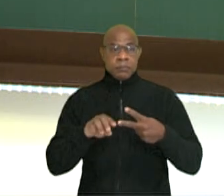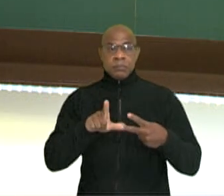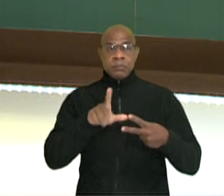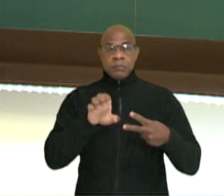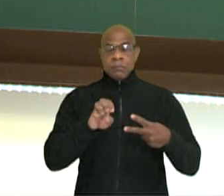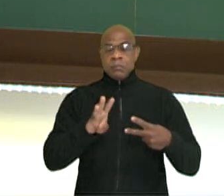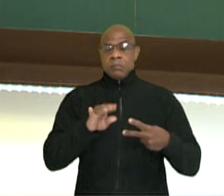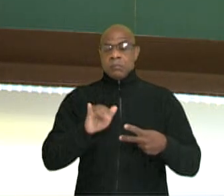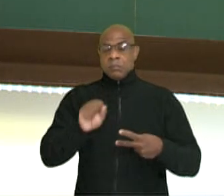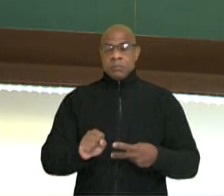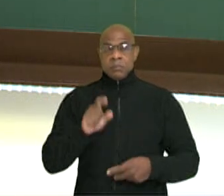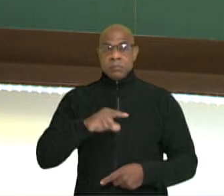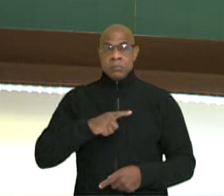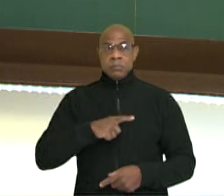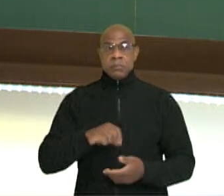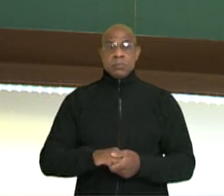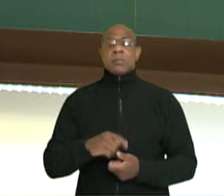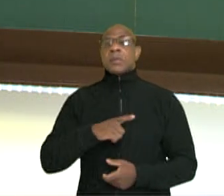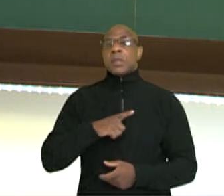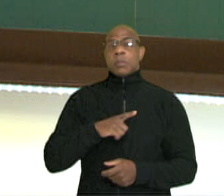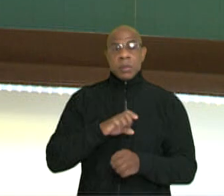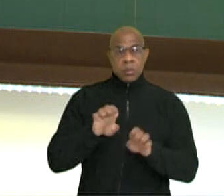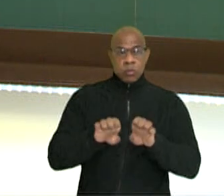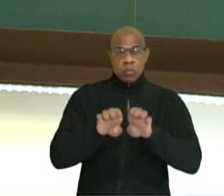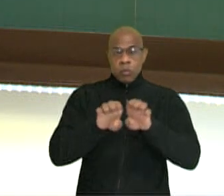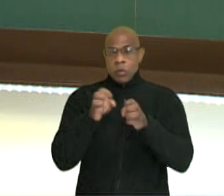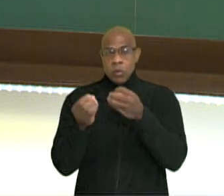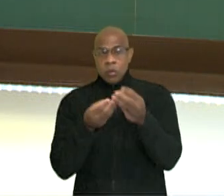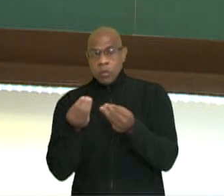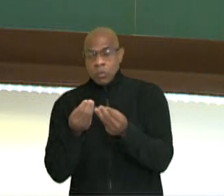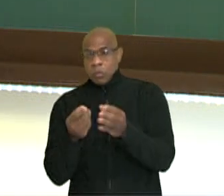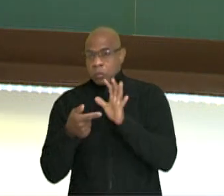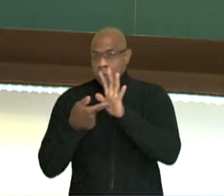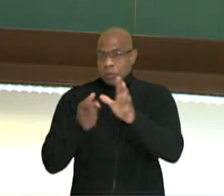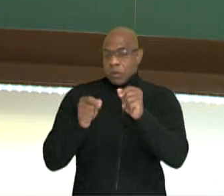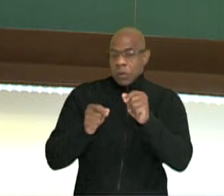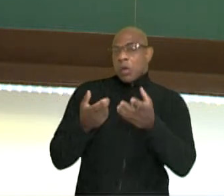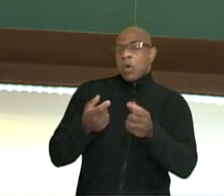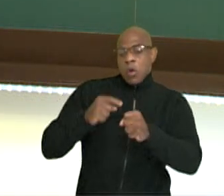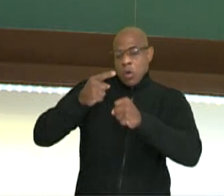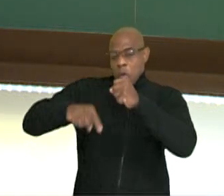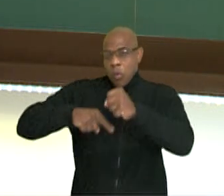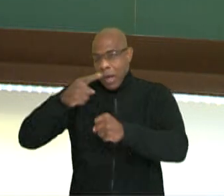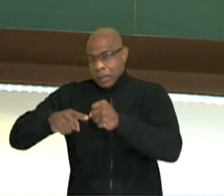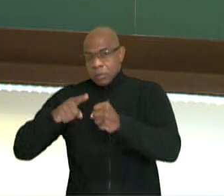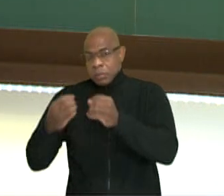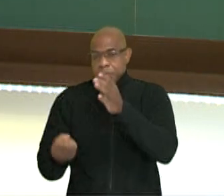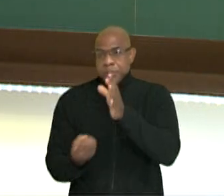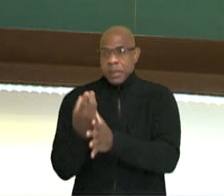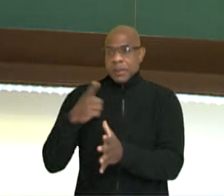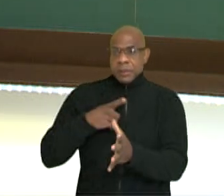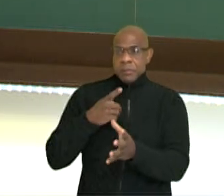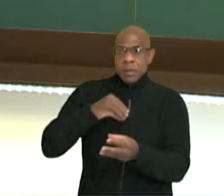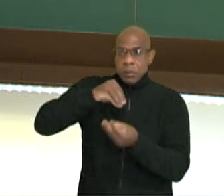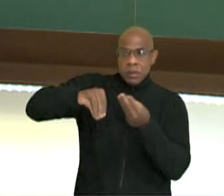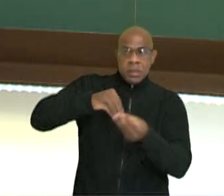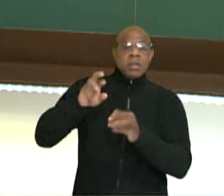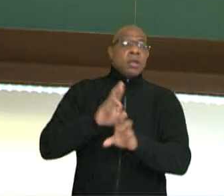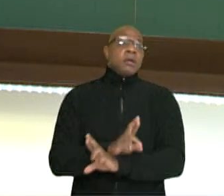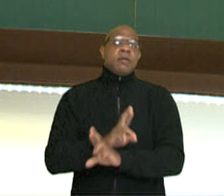revolução estrutural, mostrando como é que os átomos se ligam para formar as substâncias diferentes que temos nos